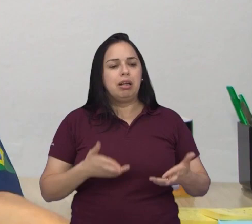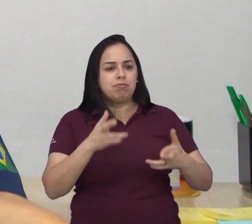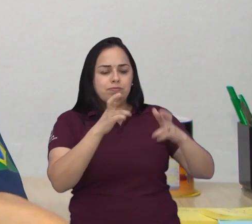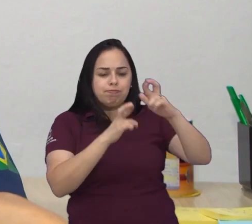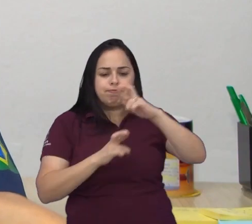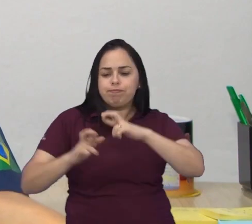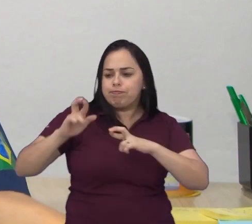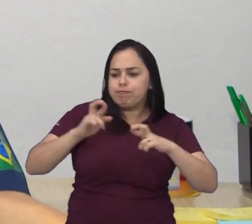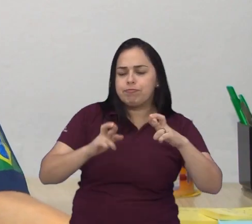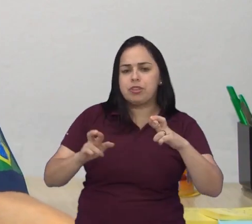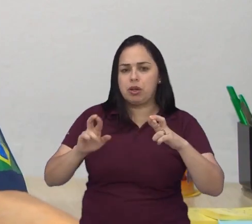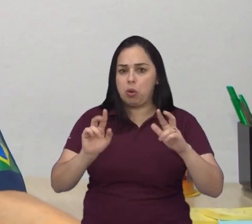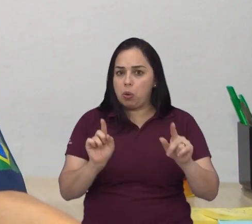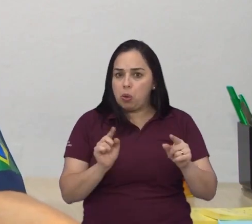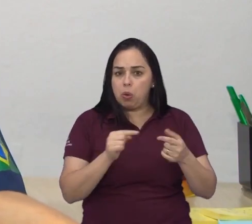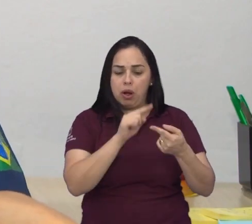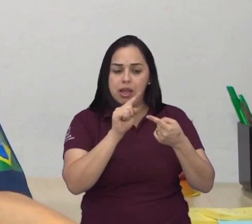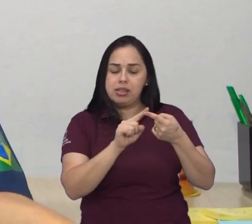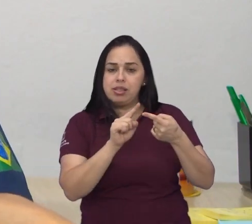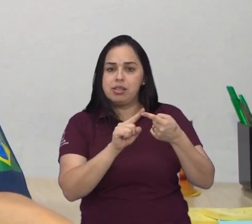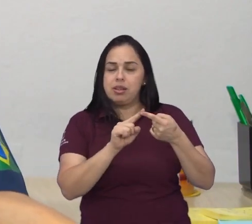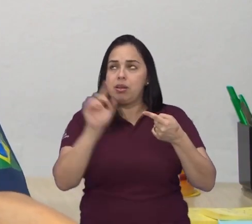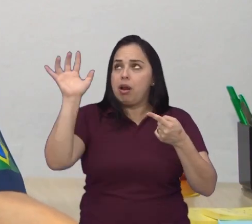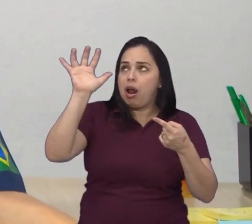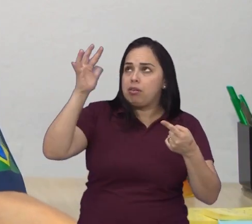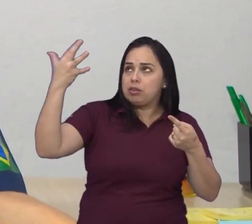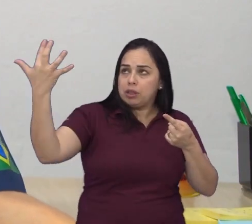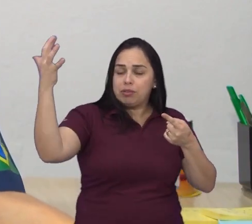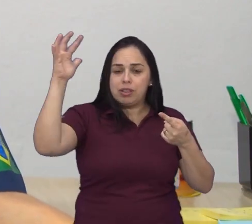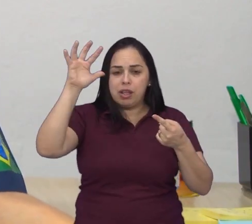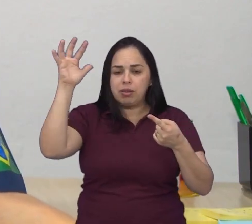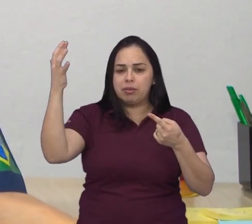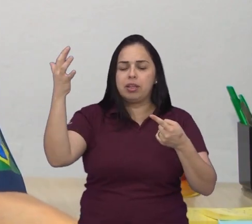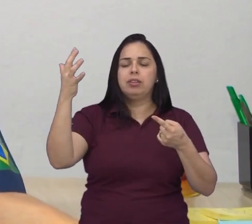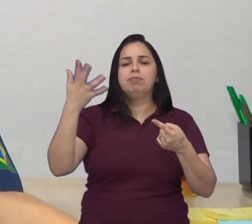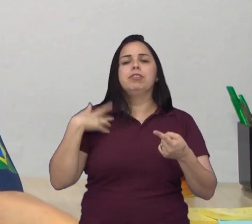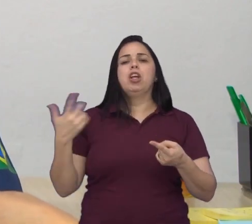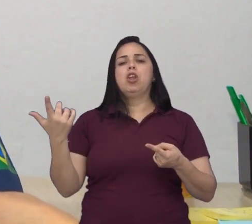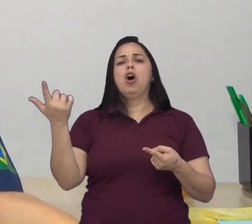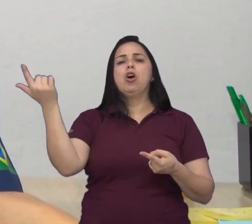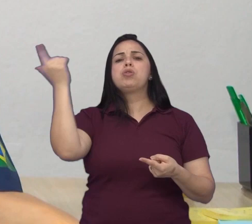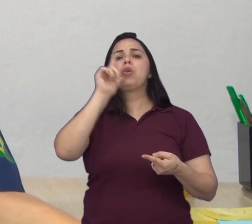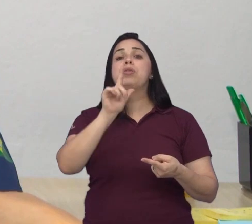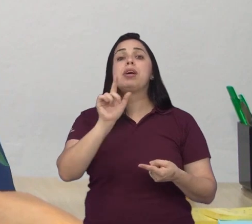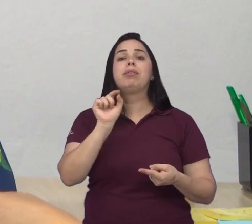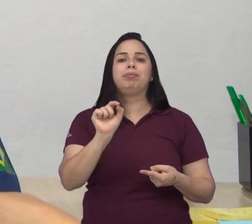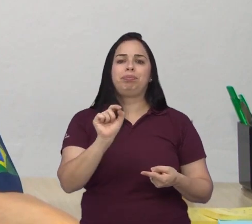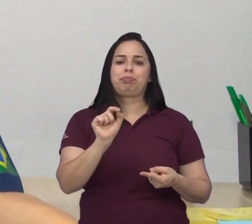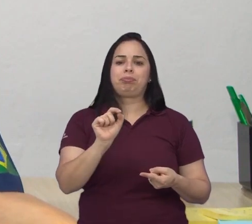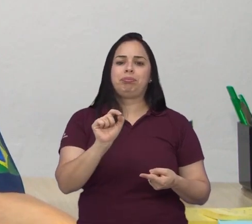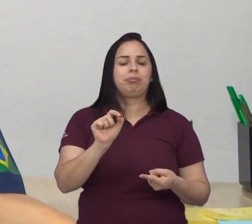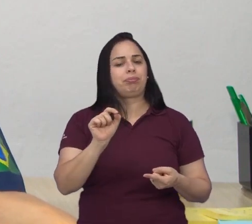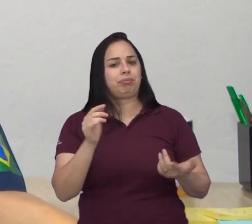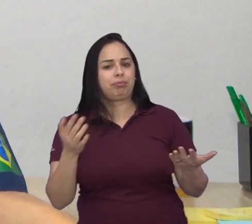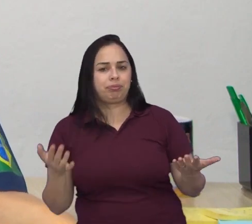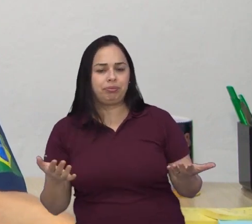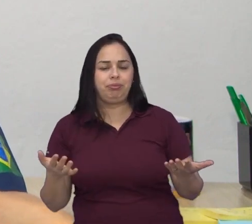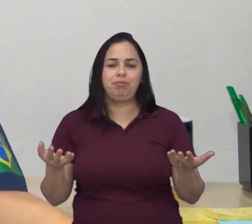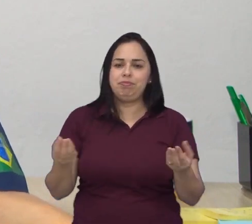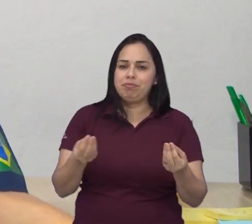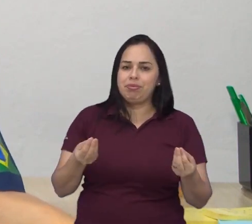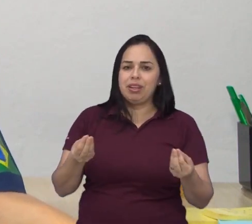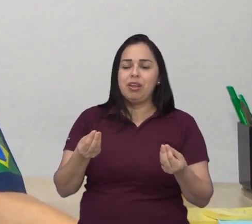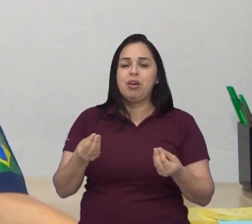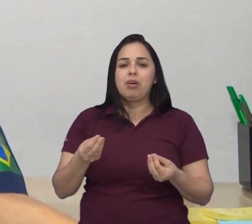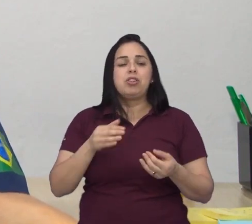os parâmetros da Defesa Civil, com a previsão de chuva que está chegando, você já consegue mobilizar, você já